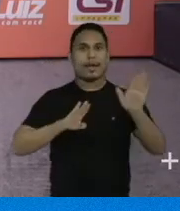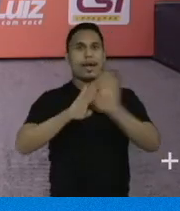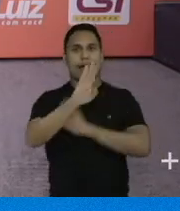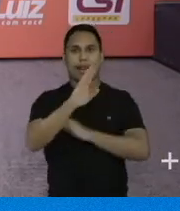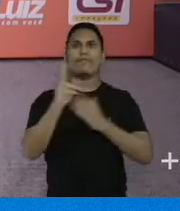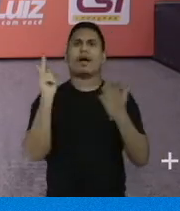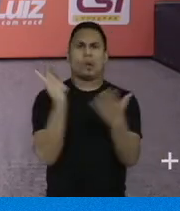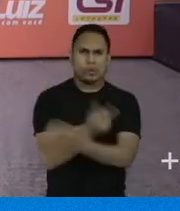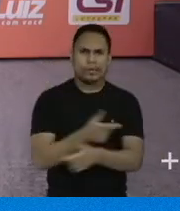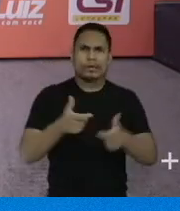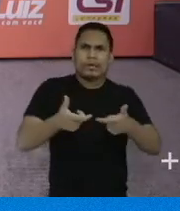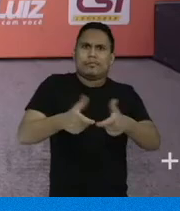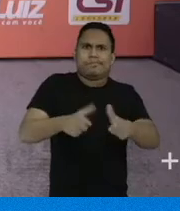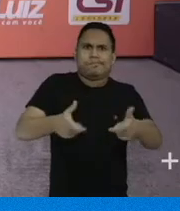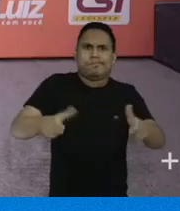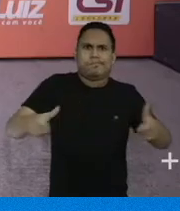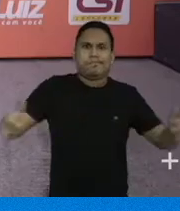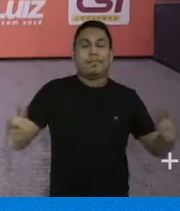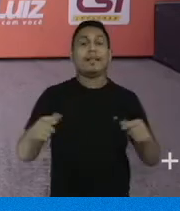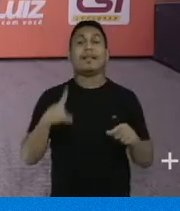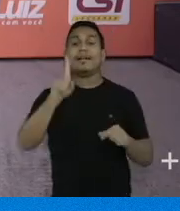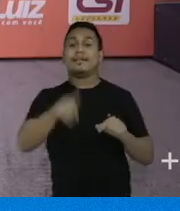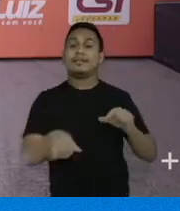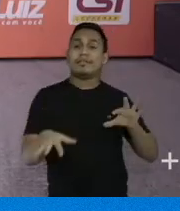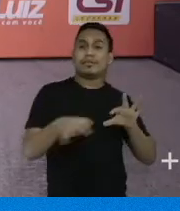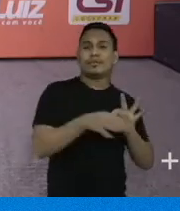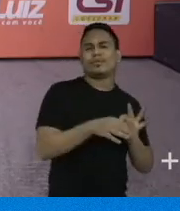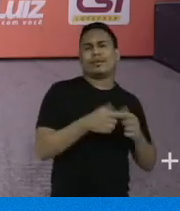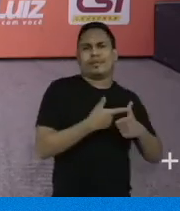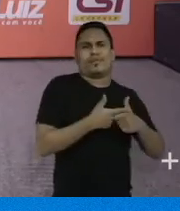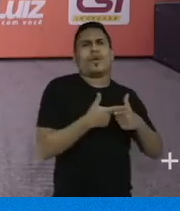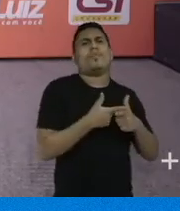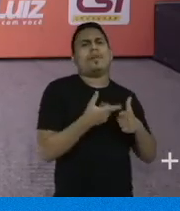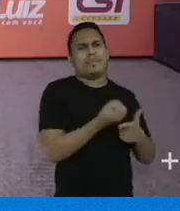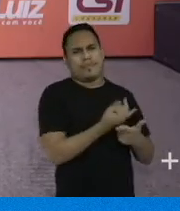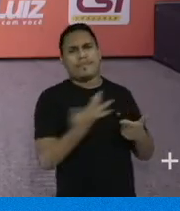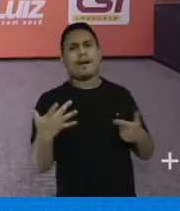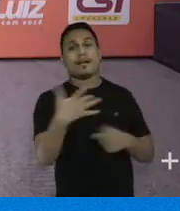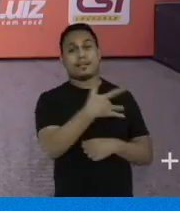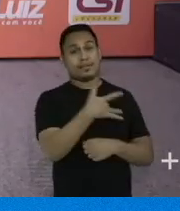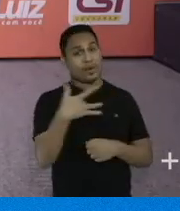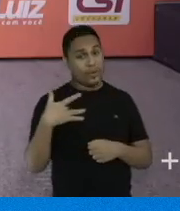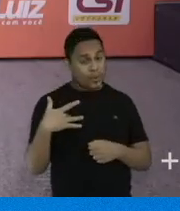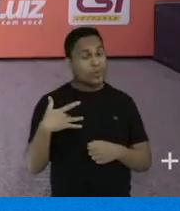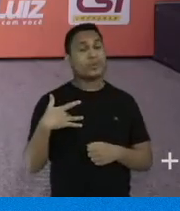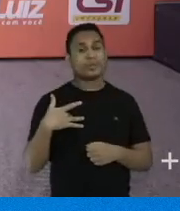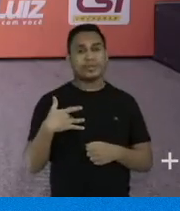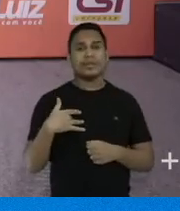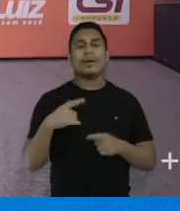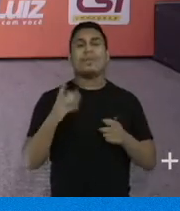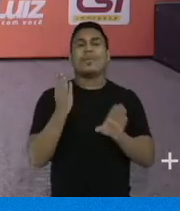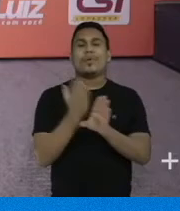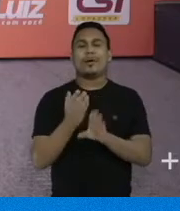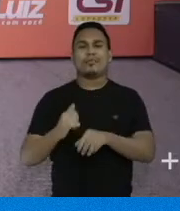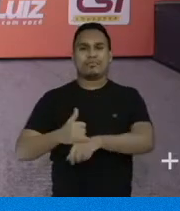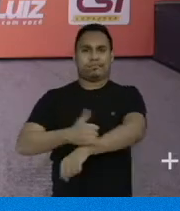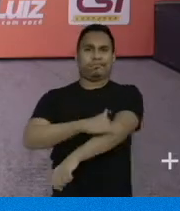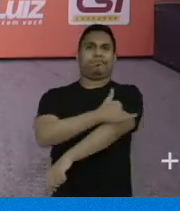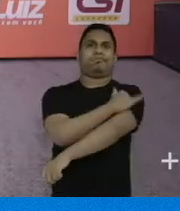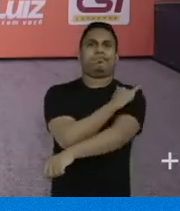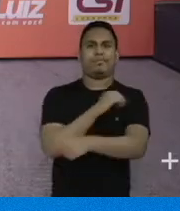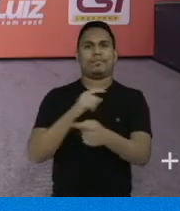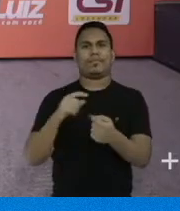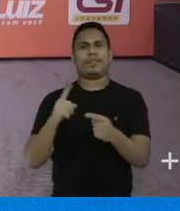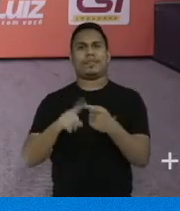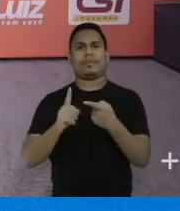uma patologia associada a muitas complicações e que cursam com a morbidade e a mortalidade muito